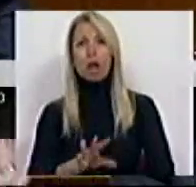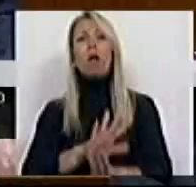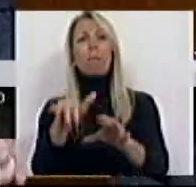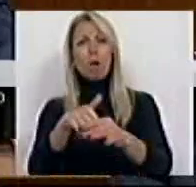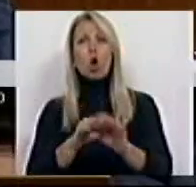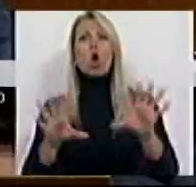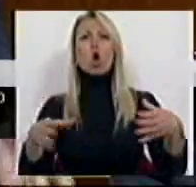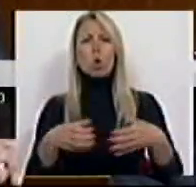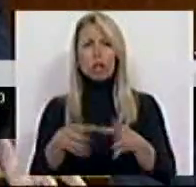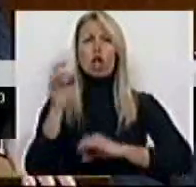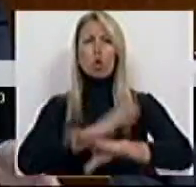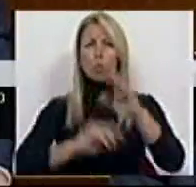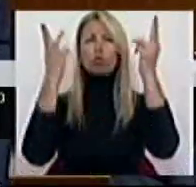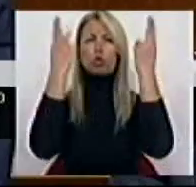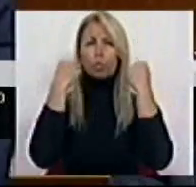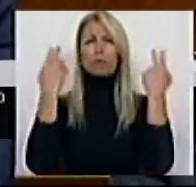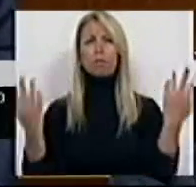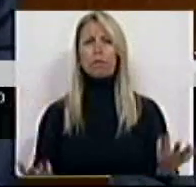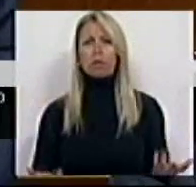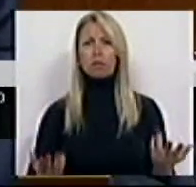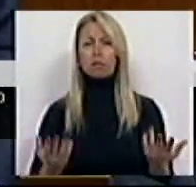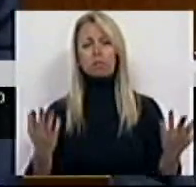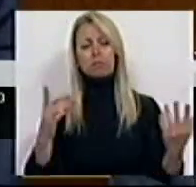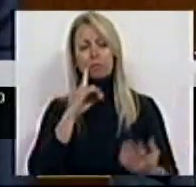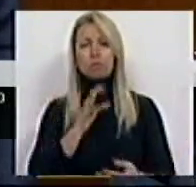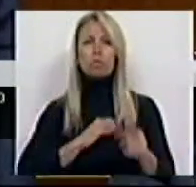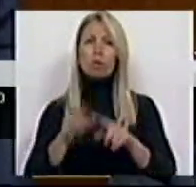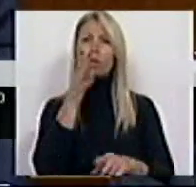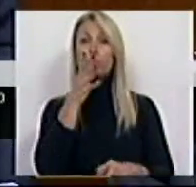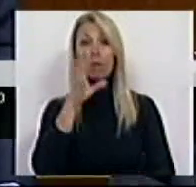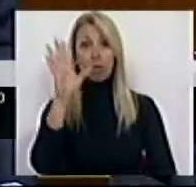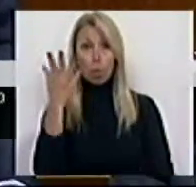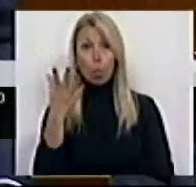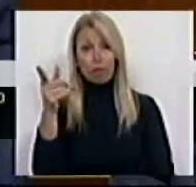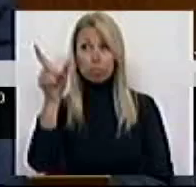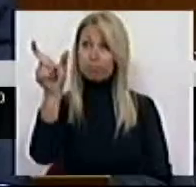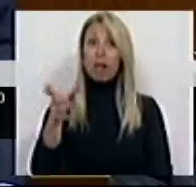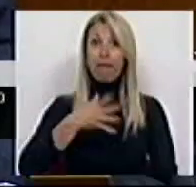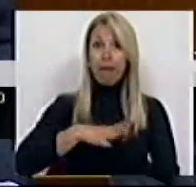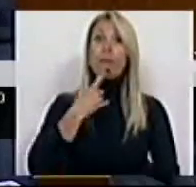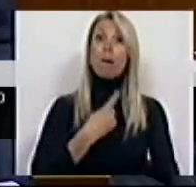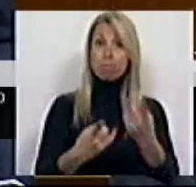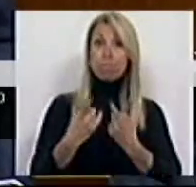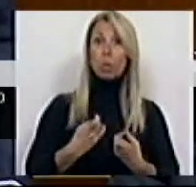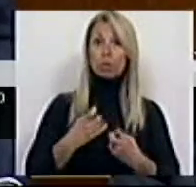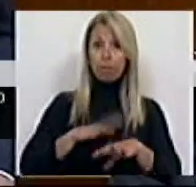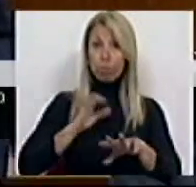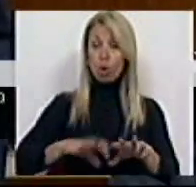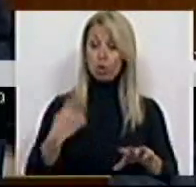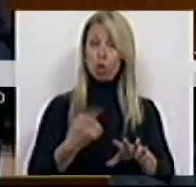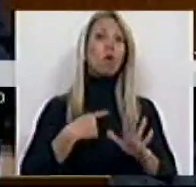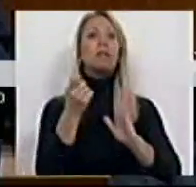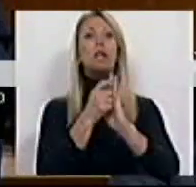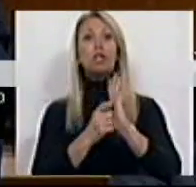Conselho Europeu subservientes. Senhora deputada, quando a senhora deputada quiser fazer uma pergunta sobre a nossa agenda,